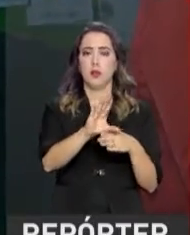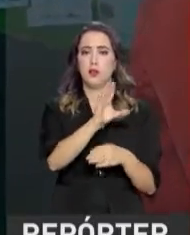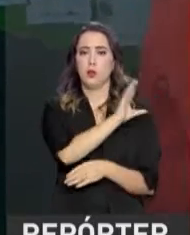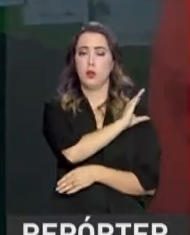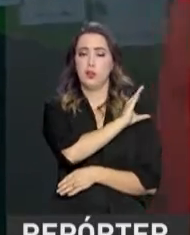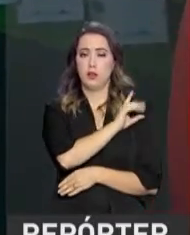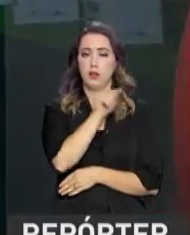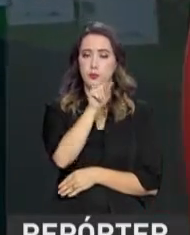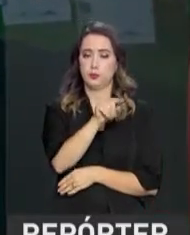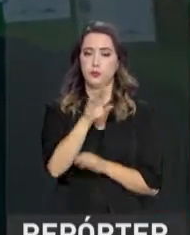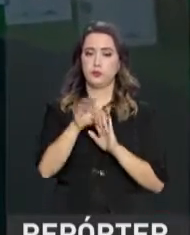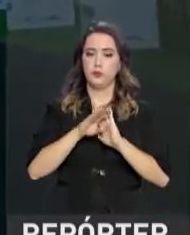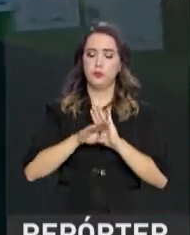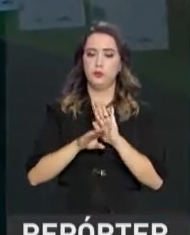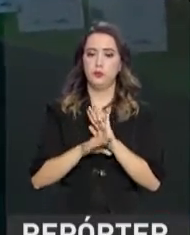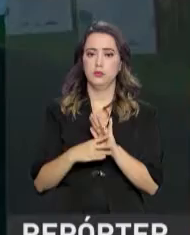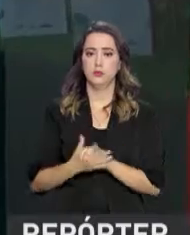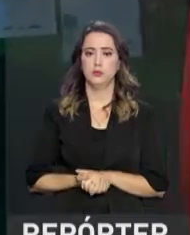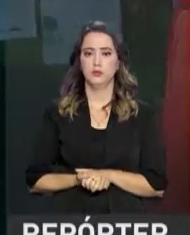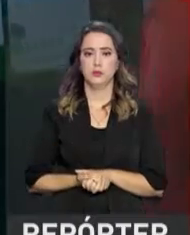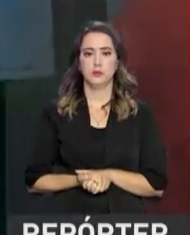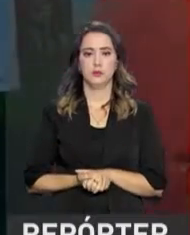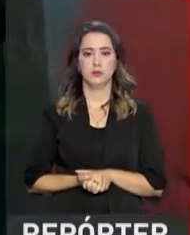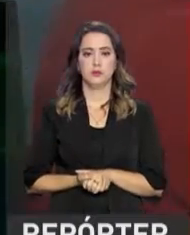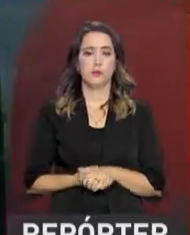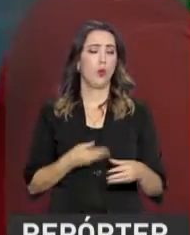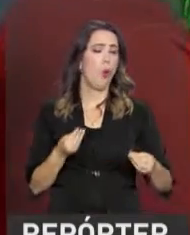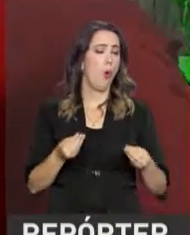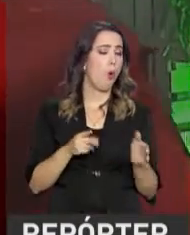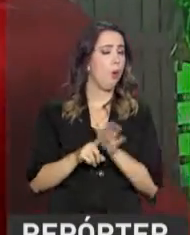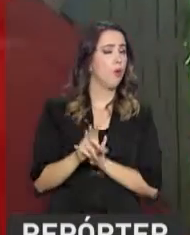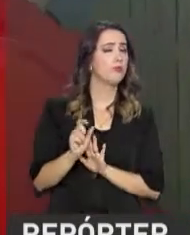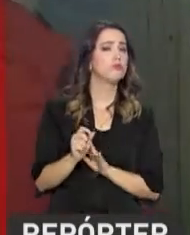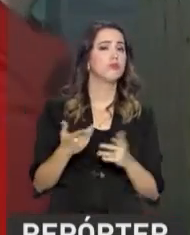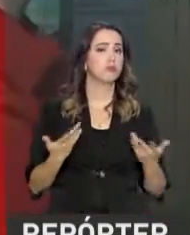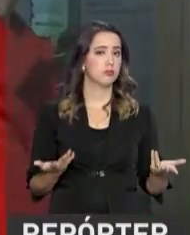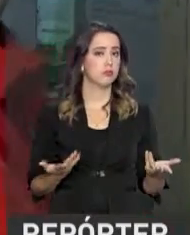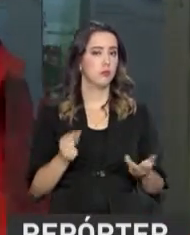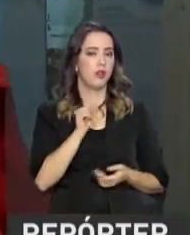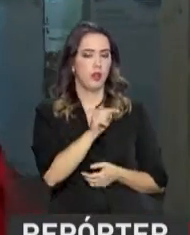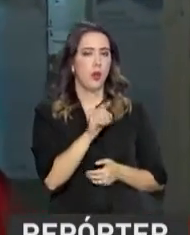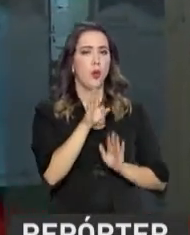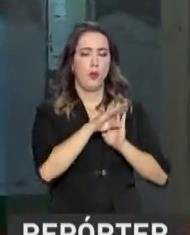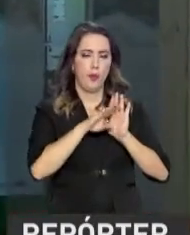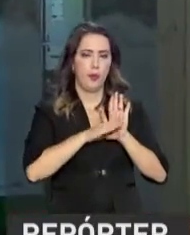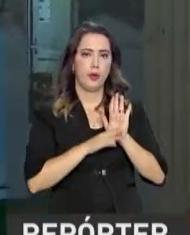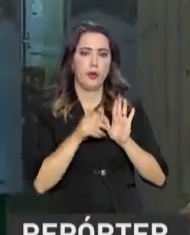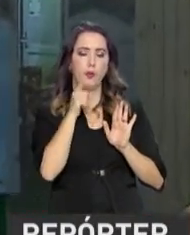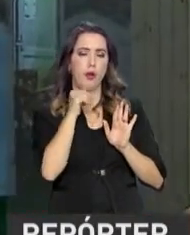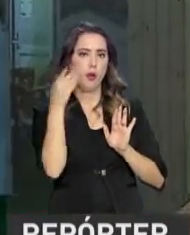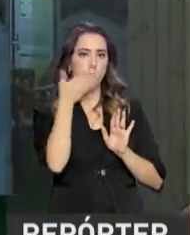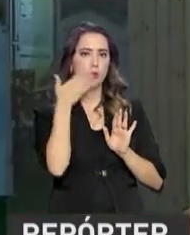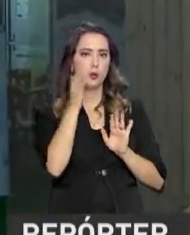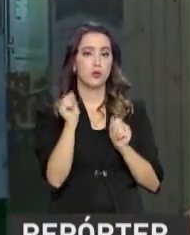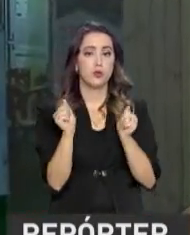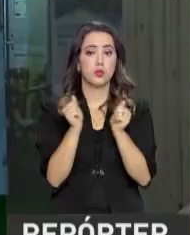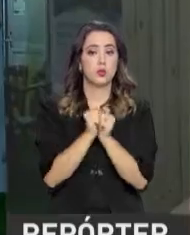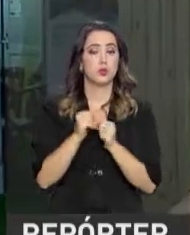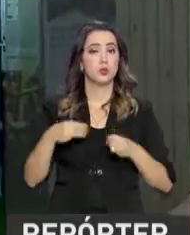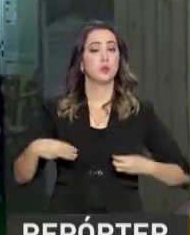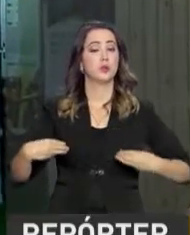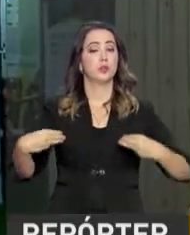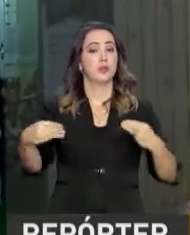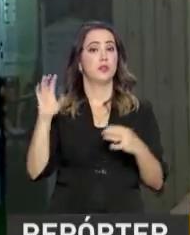funciona o Água Doce? O programa Água Doce é um programa coordenado pelo Ministério do Meio Ambiente, em parceria com os estados do